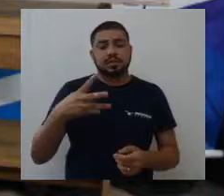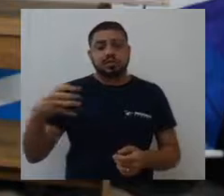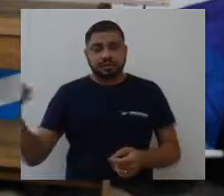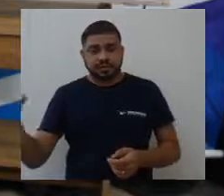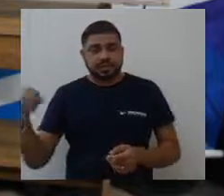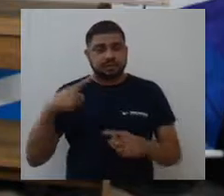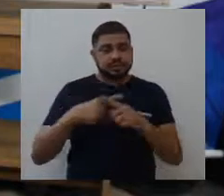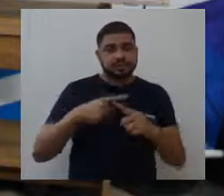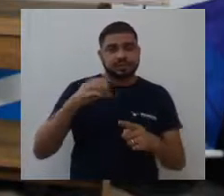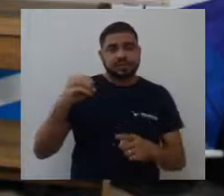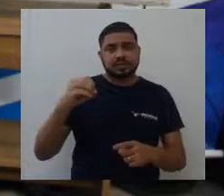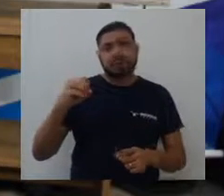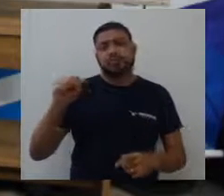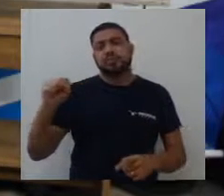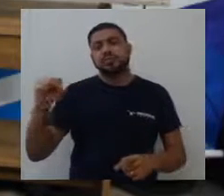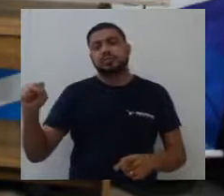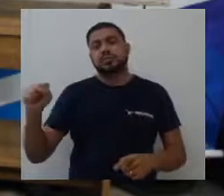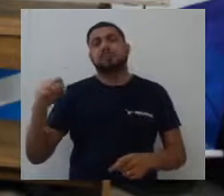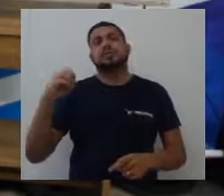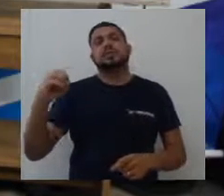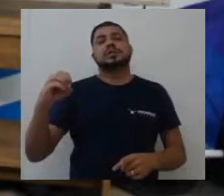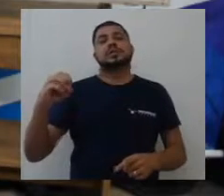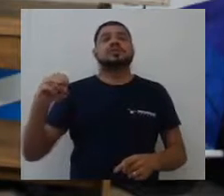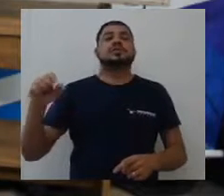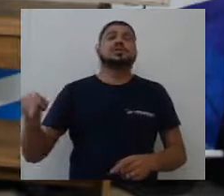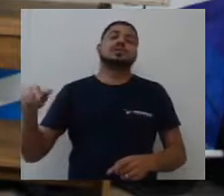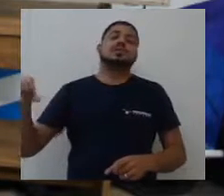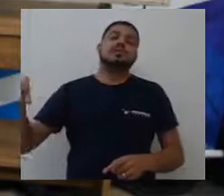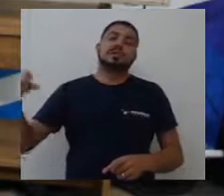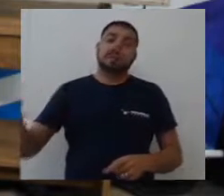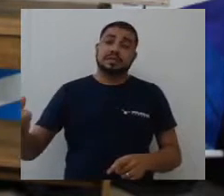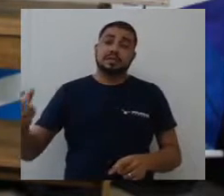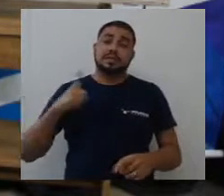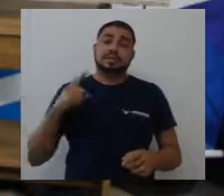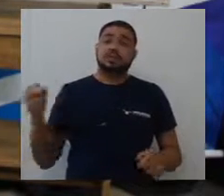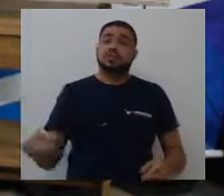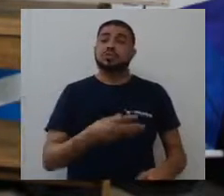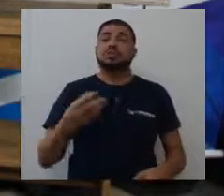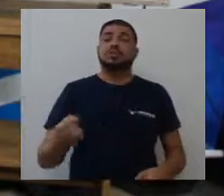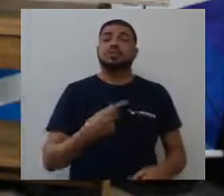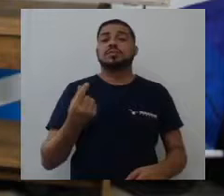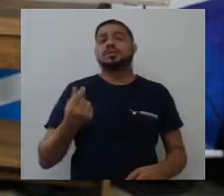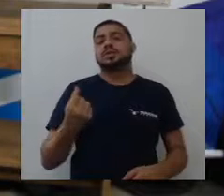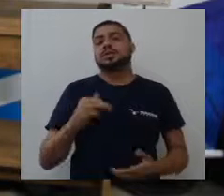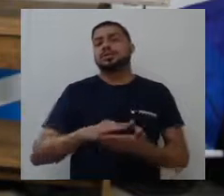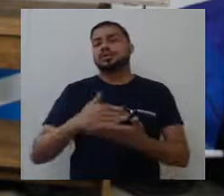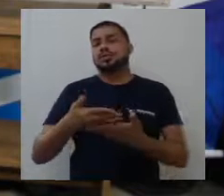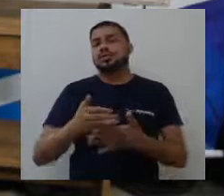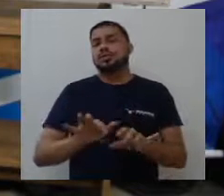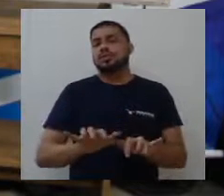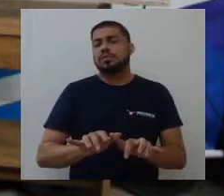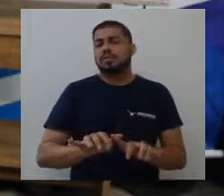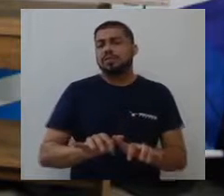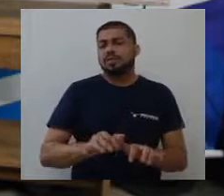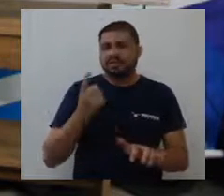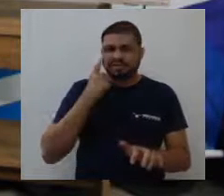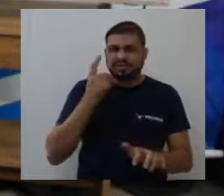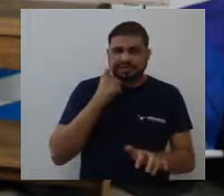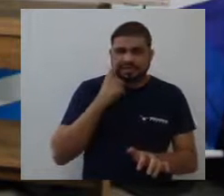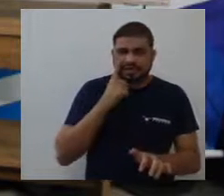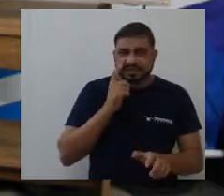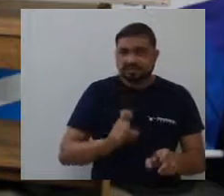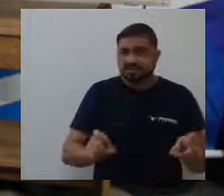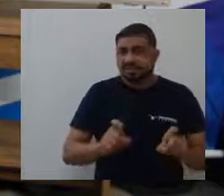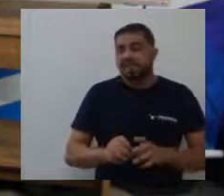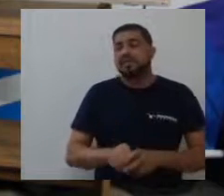3.400 vezes 0,88 vezes 0,96. De forma que eu tenho o novo preço do notebook. Tu viu como é massa? A matemática